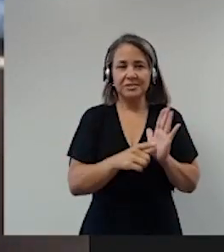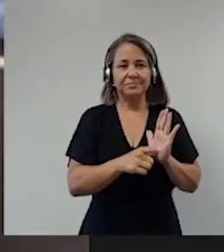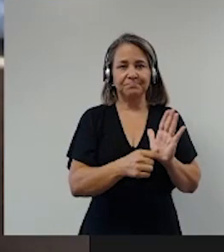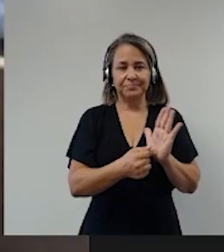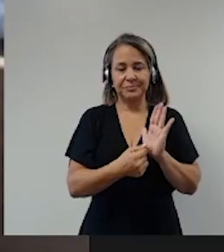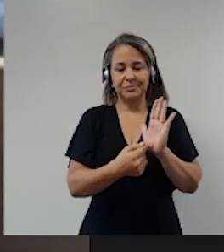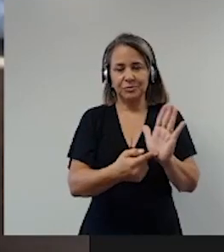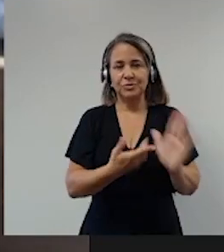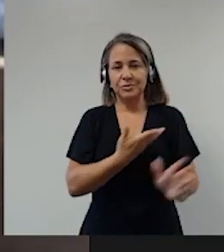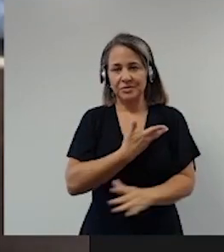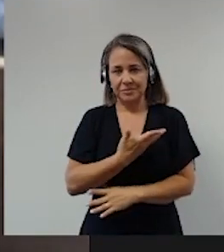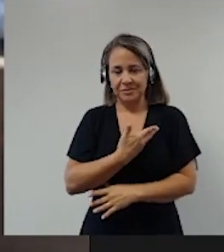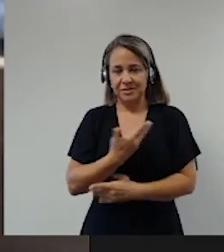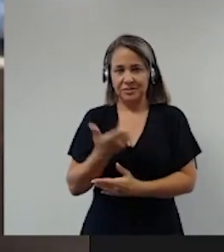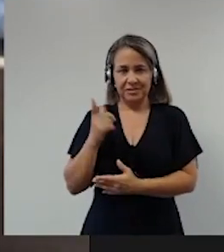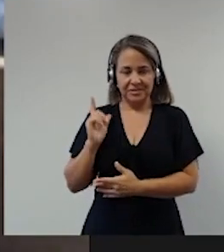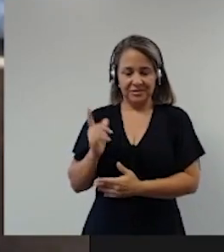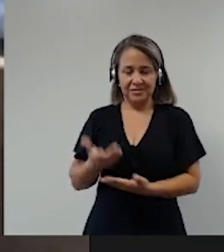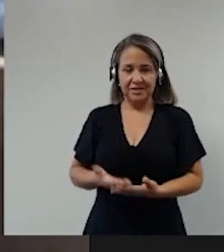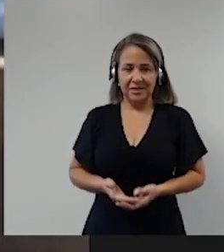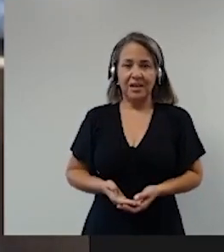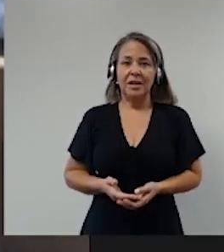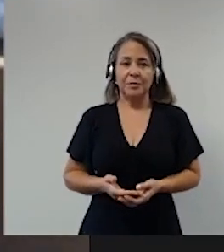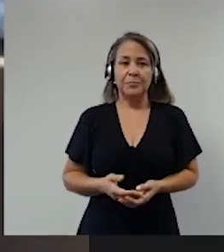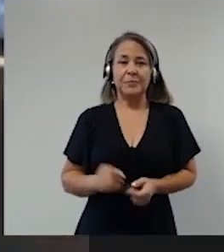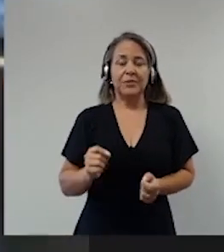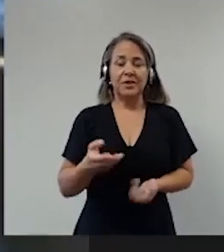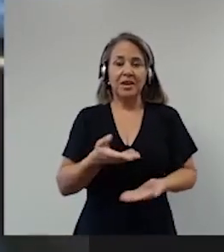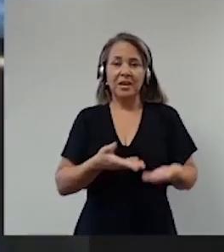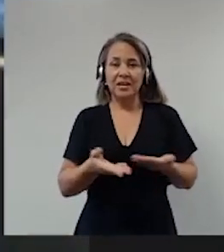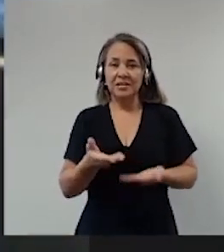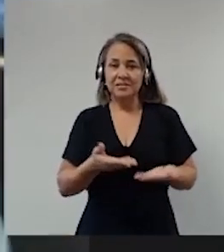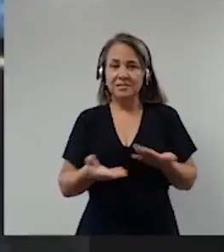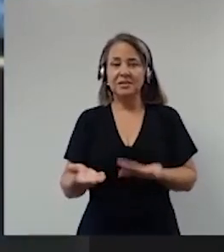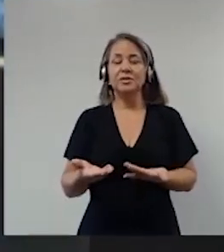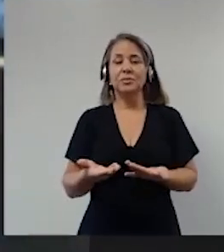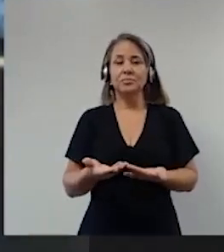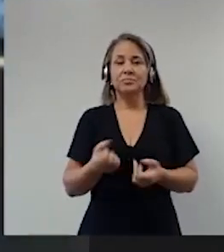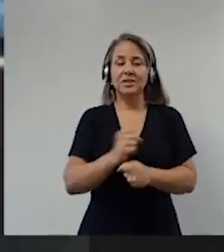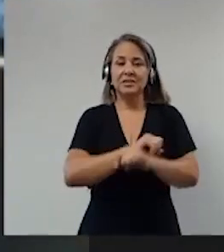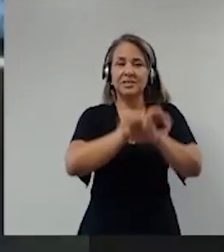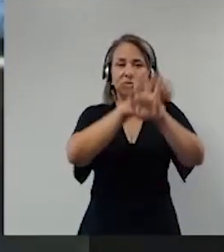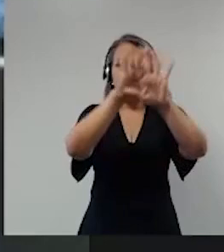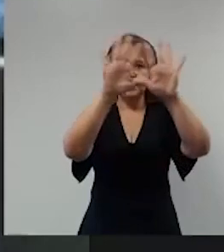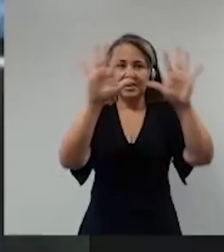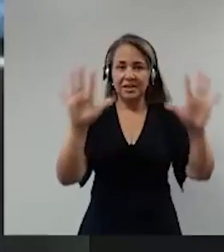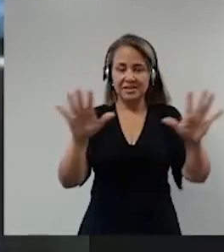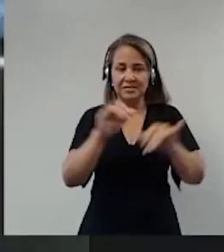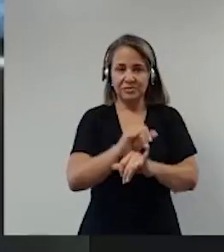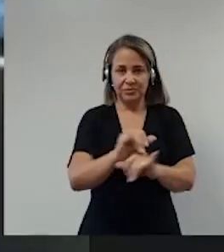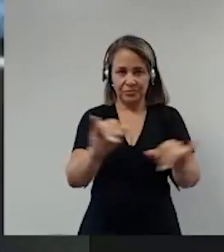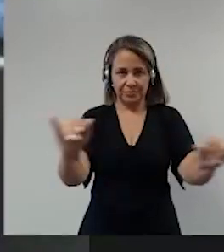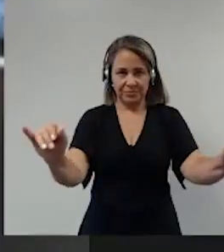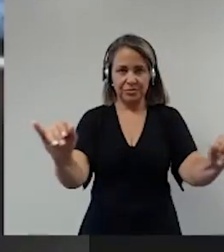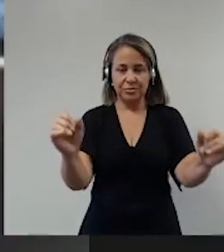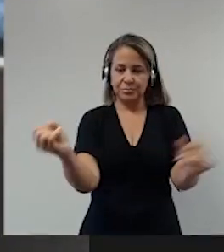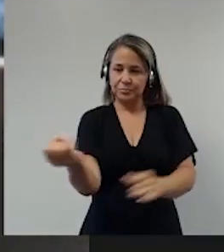nobres colegas foram, obviamente, em relação à situação da transparência de dados,